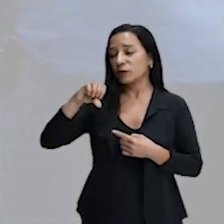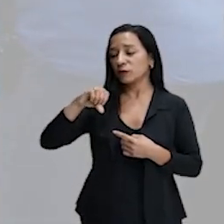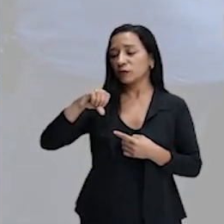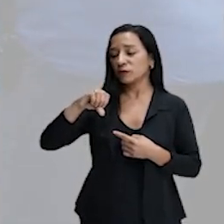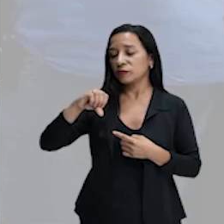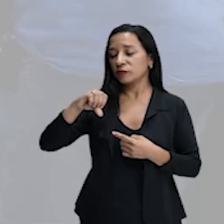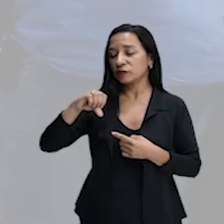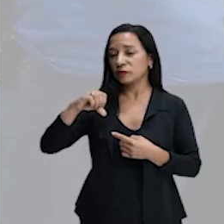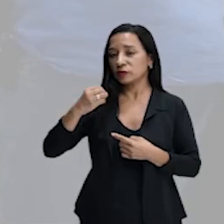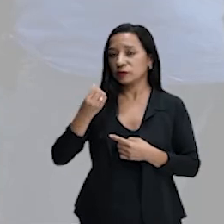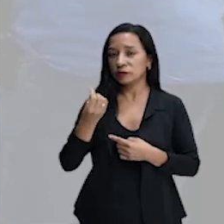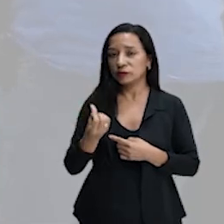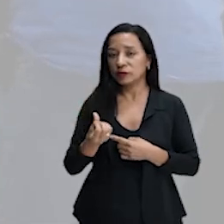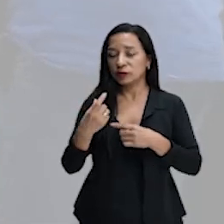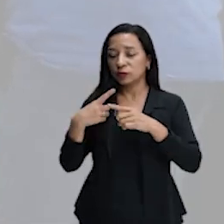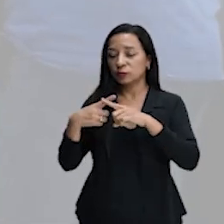por